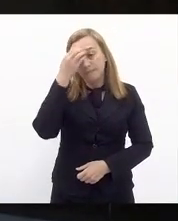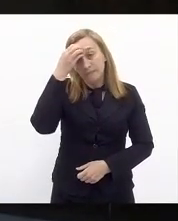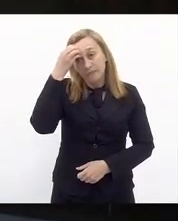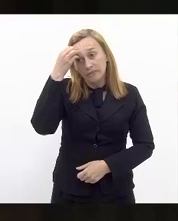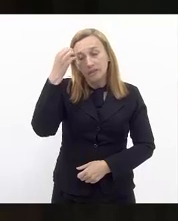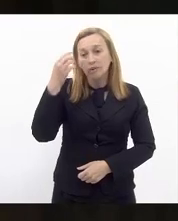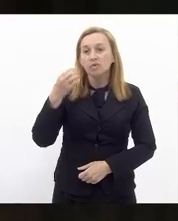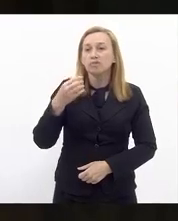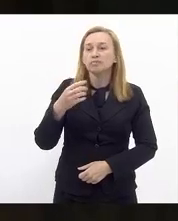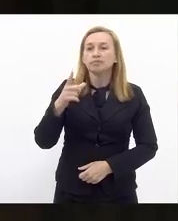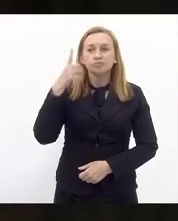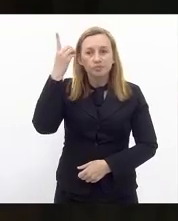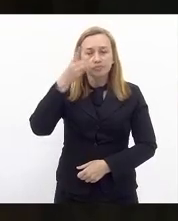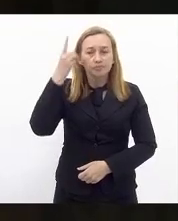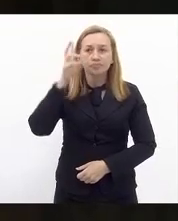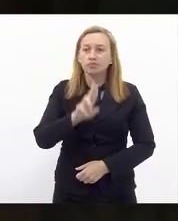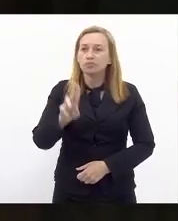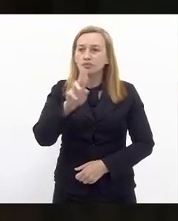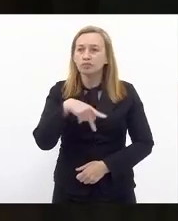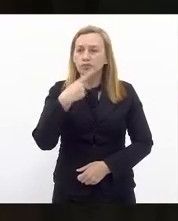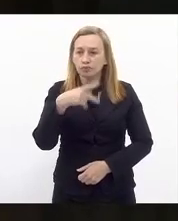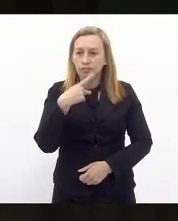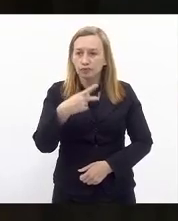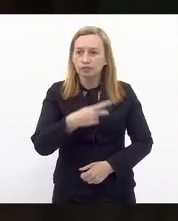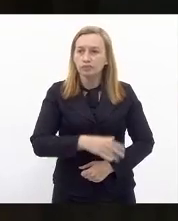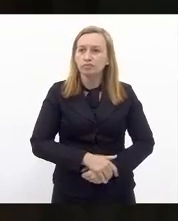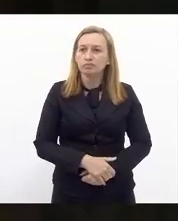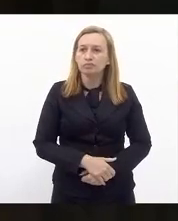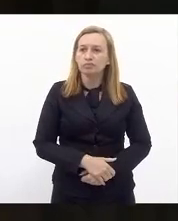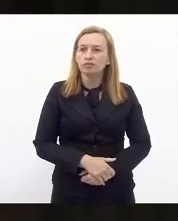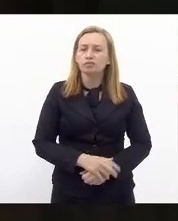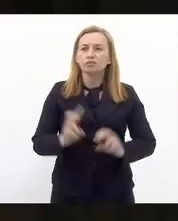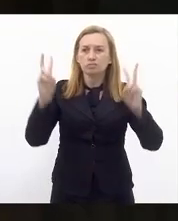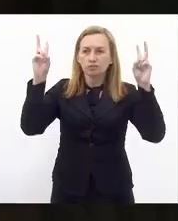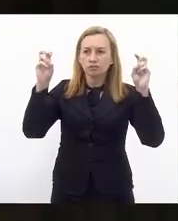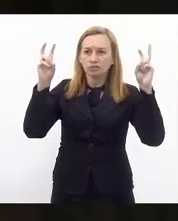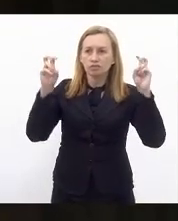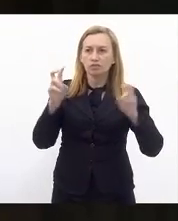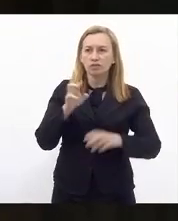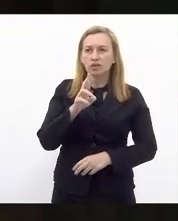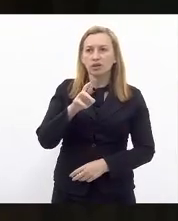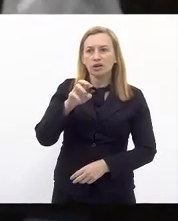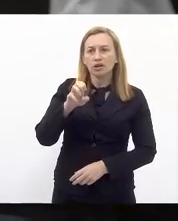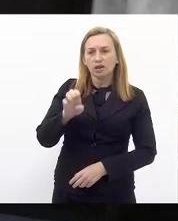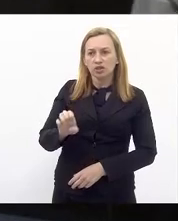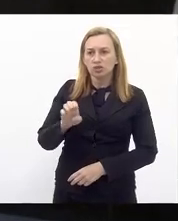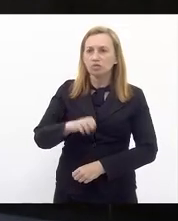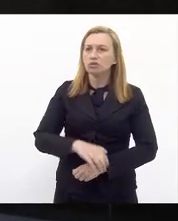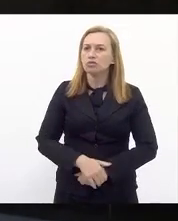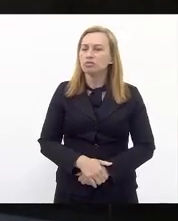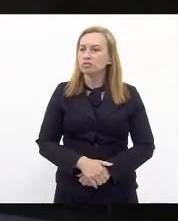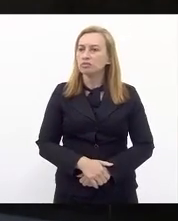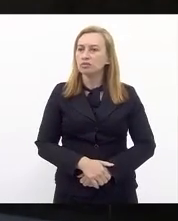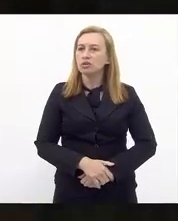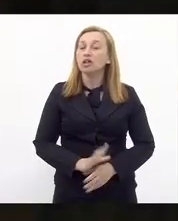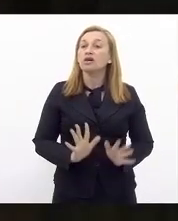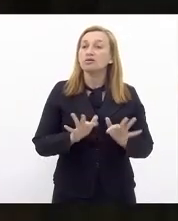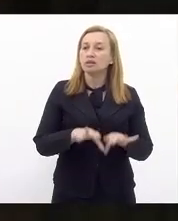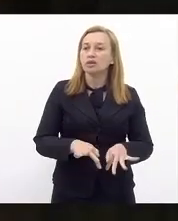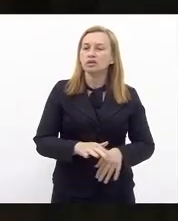em algum Deputado que fazemos da palavra que respeita à questão do regime é tão